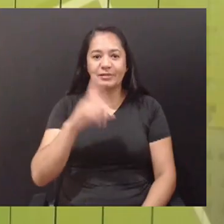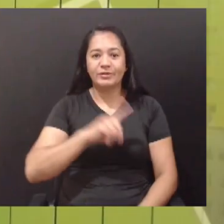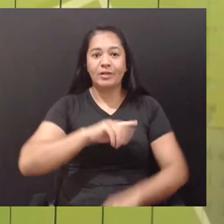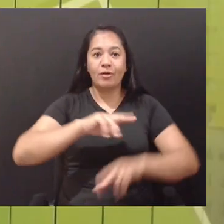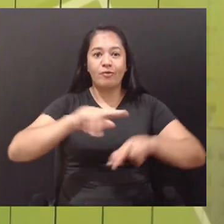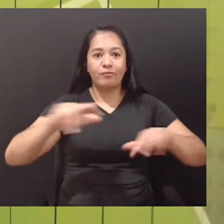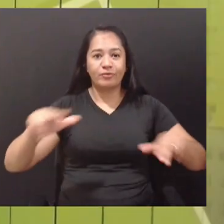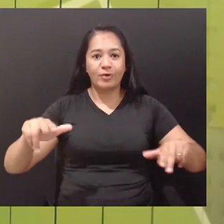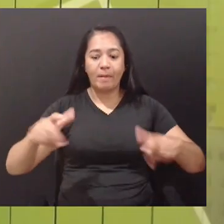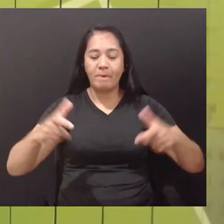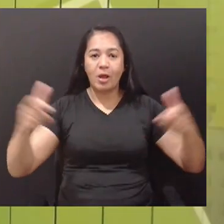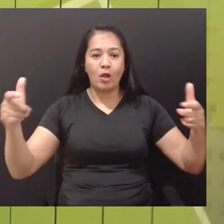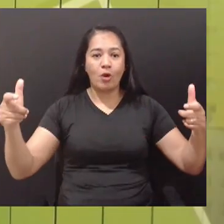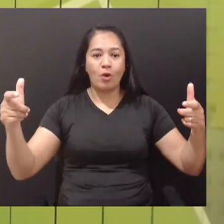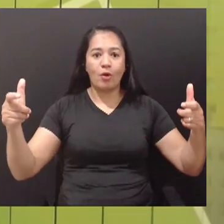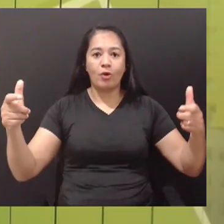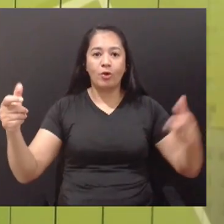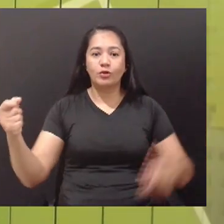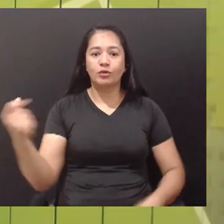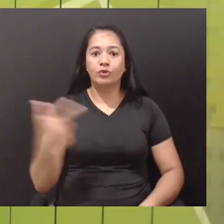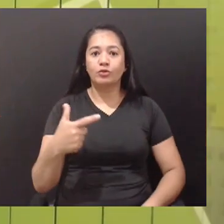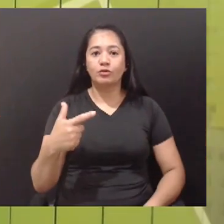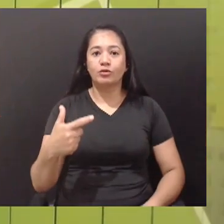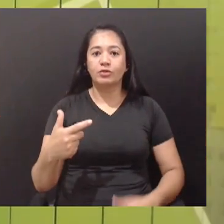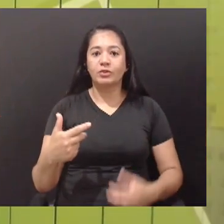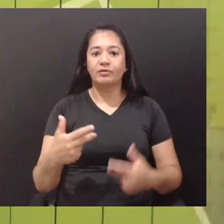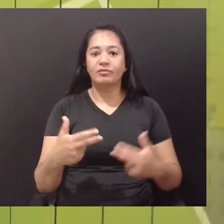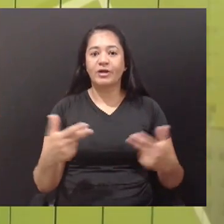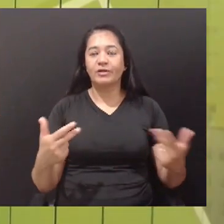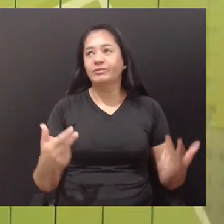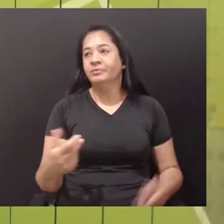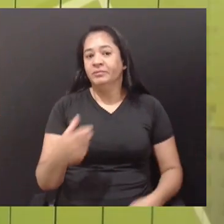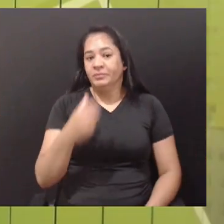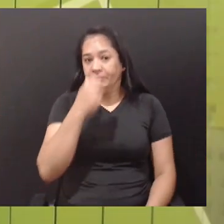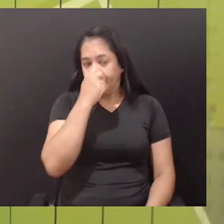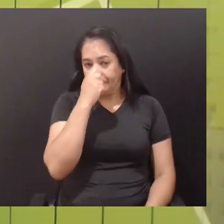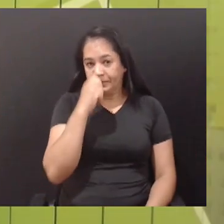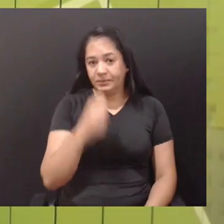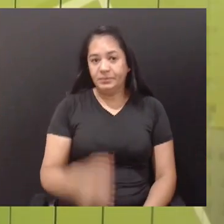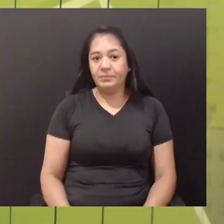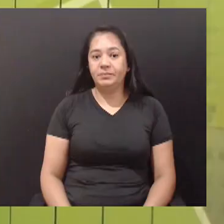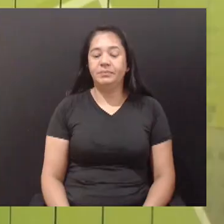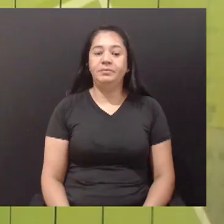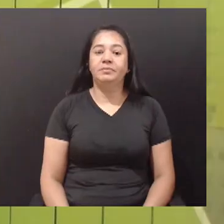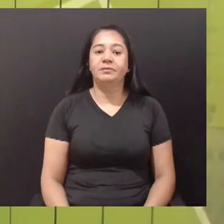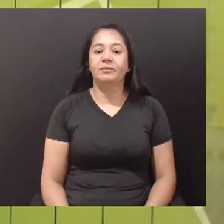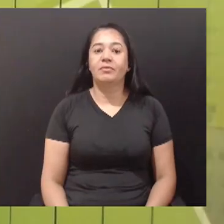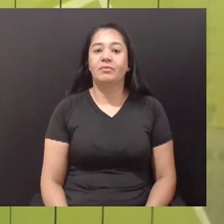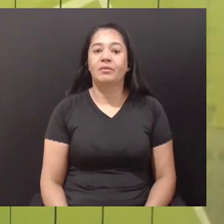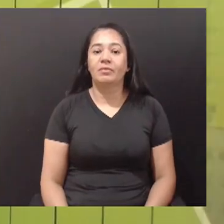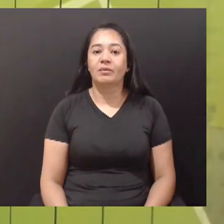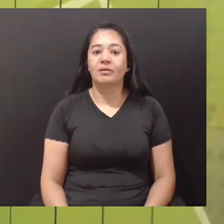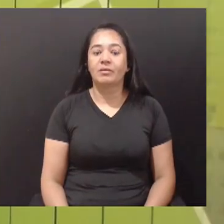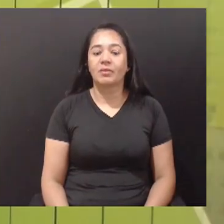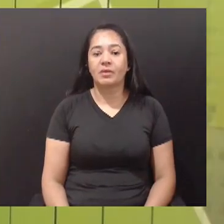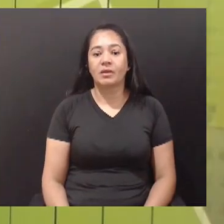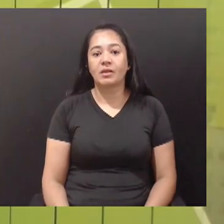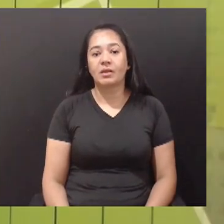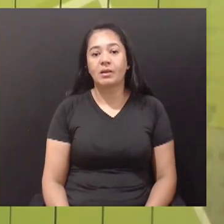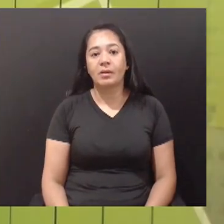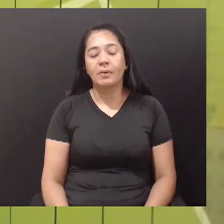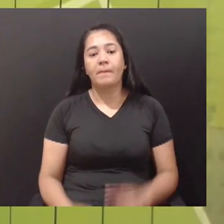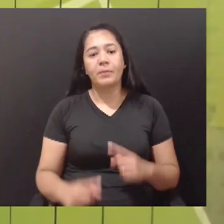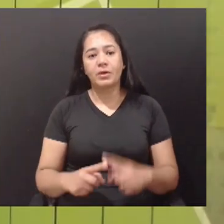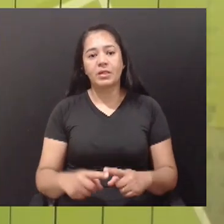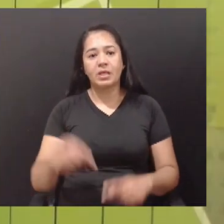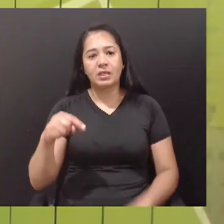Muito maiores que vários, continentais, né? Todo mundo fala isso, o Brasil é um continente, existe muito bem. Por que